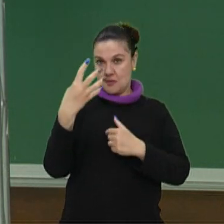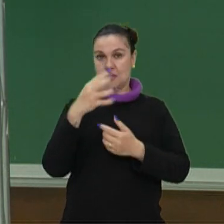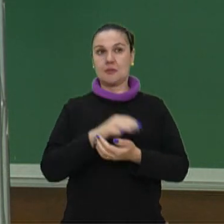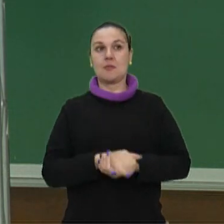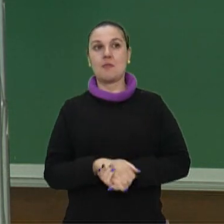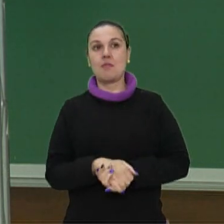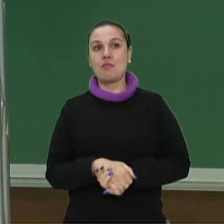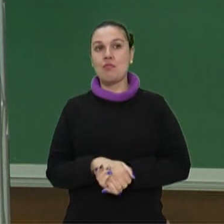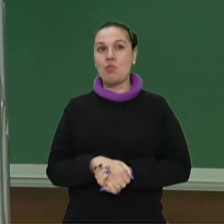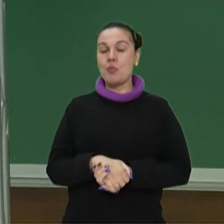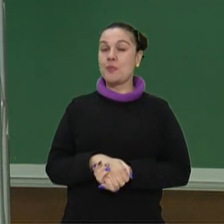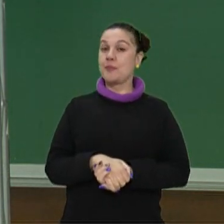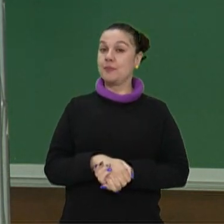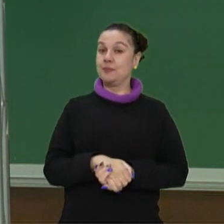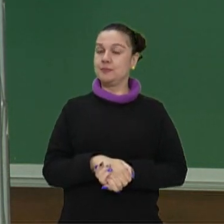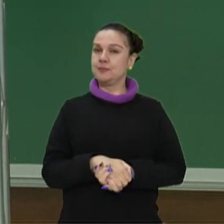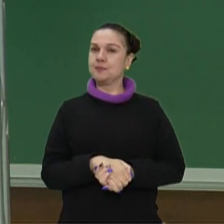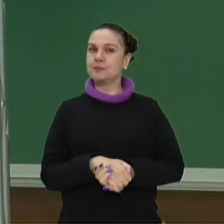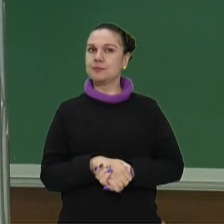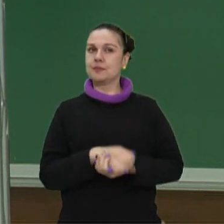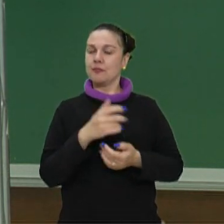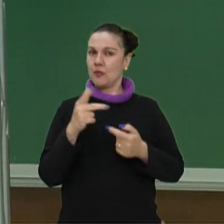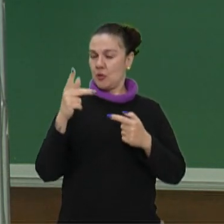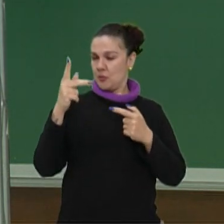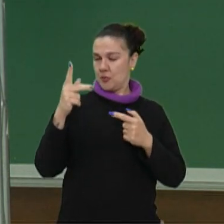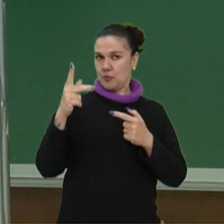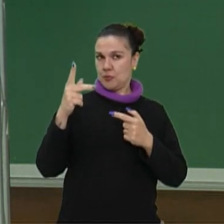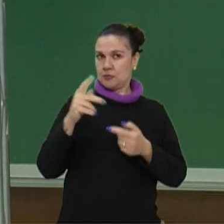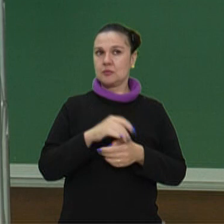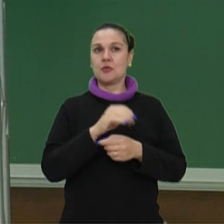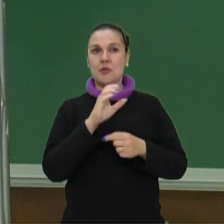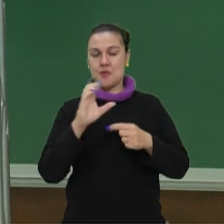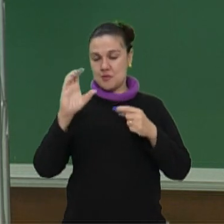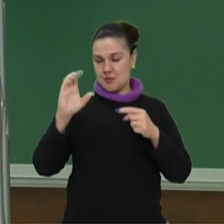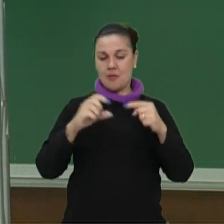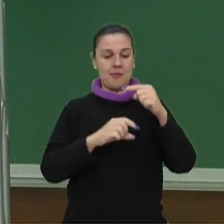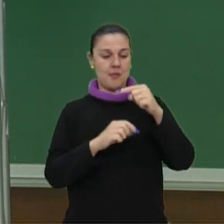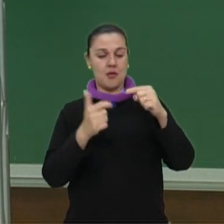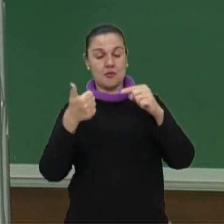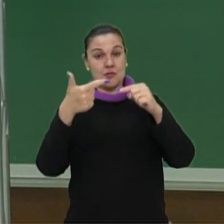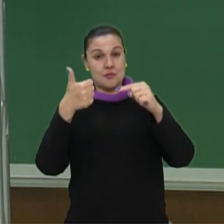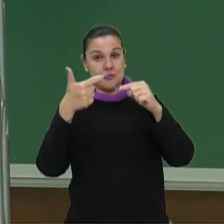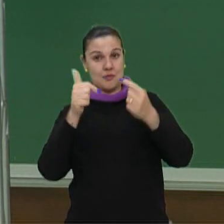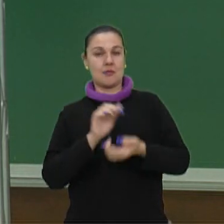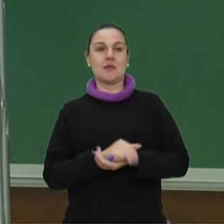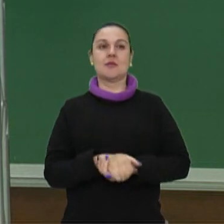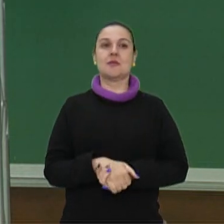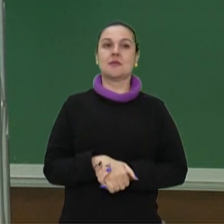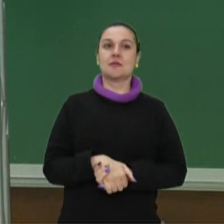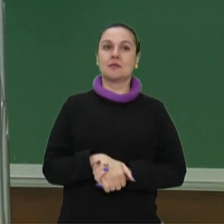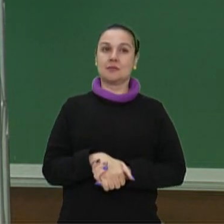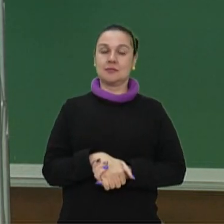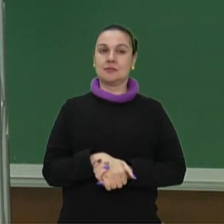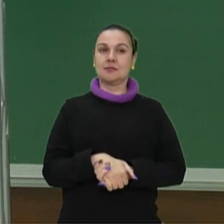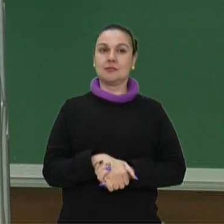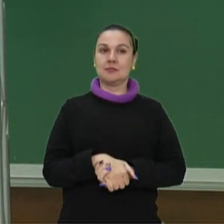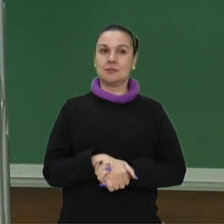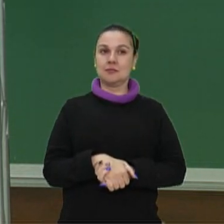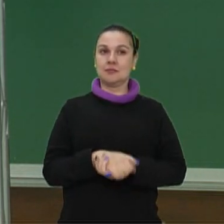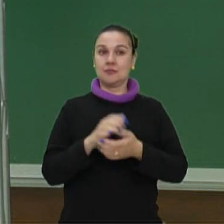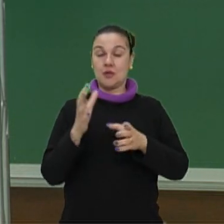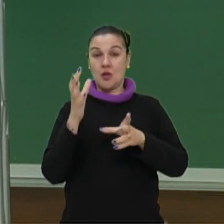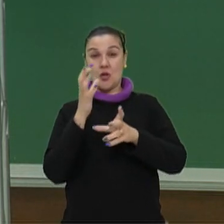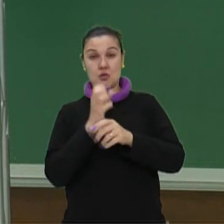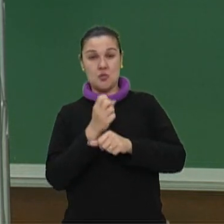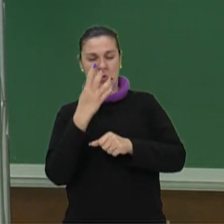mais 4. O produto é o termo C, que é menos 12. Certo? A soma